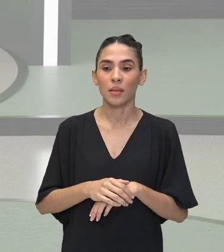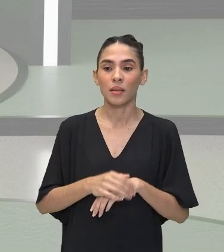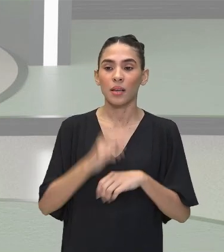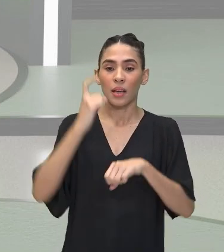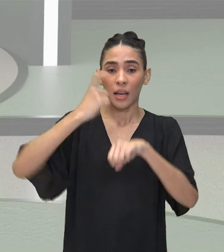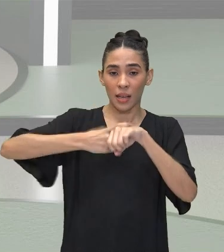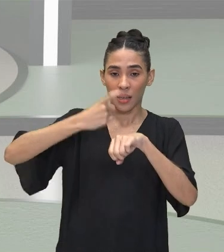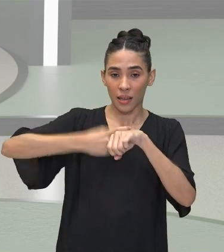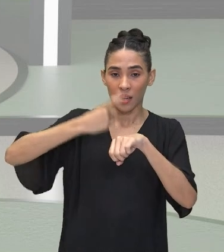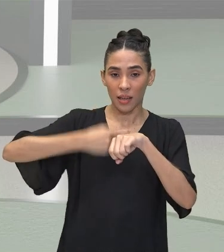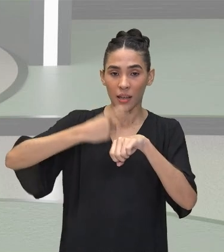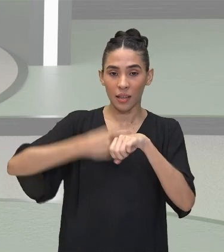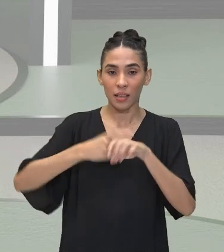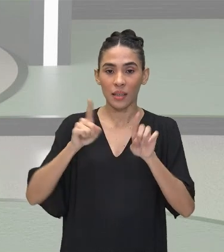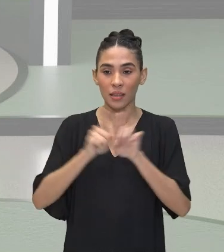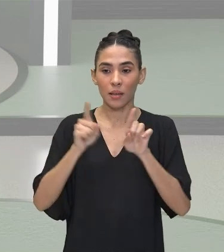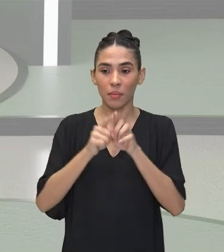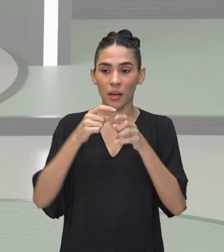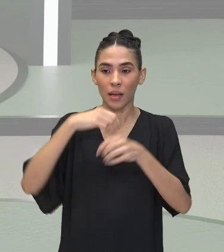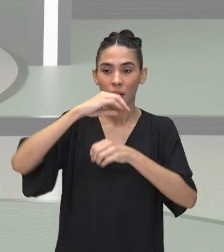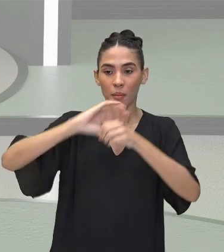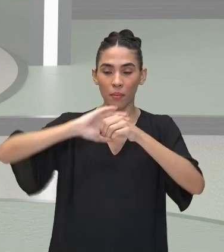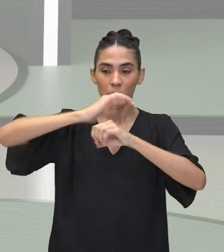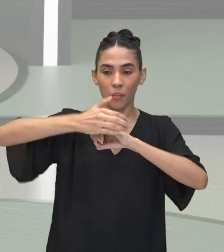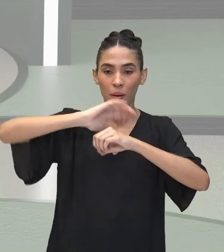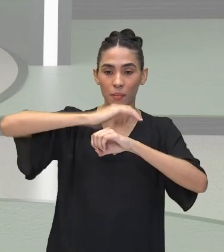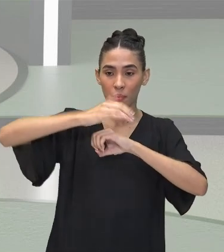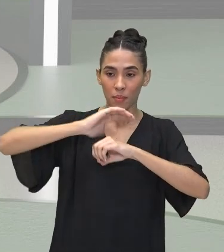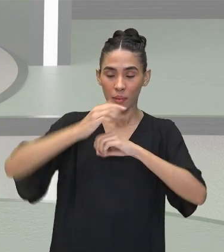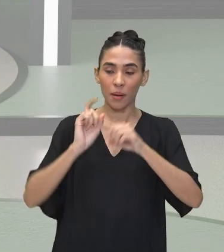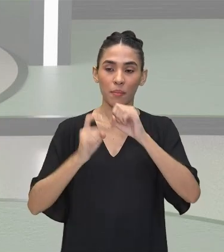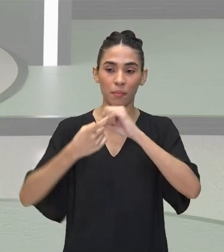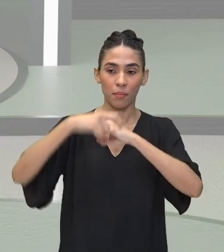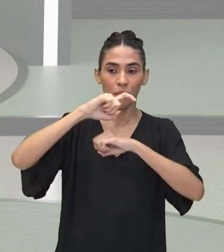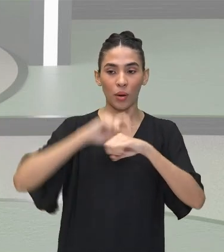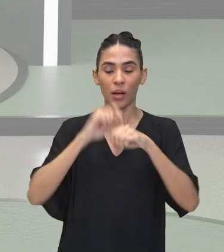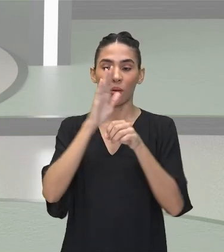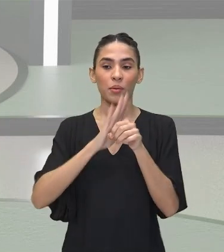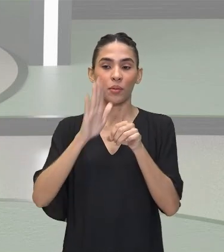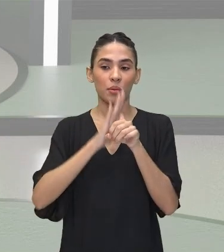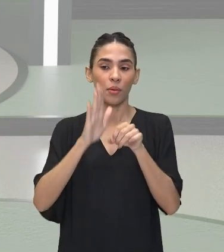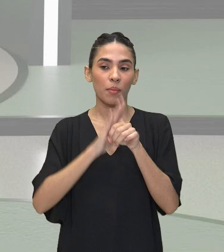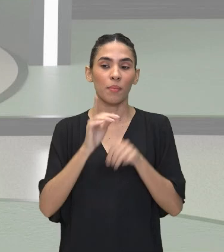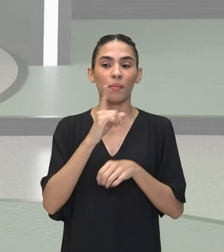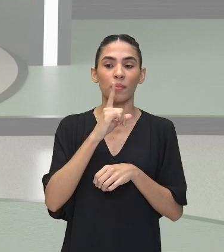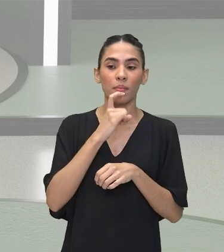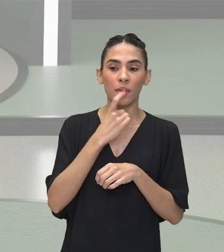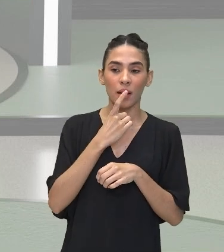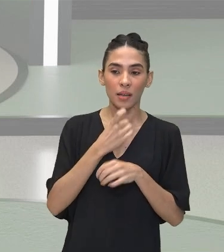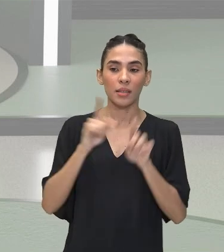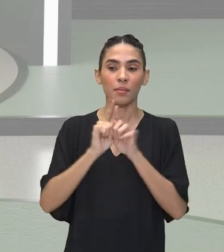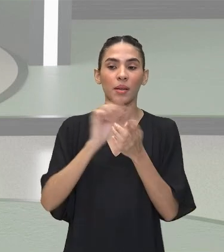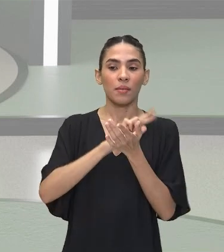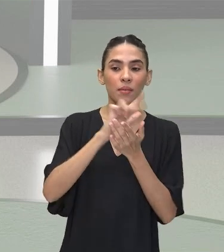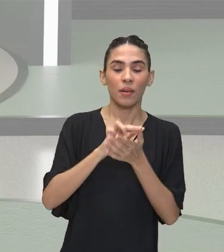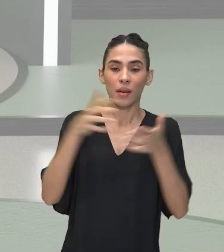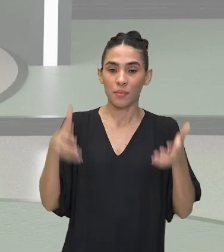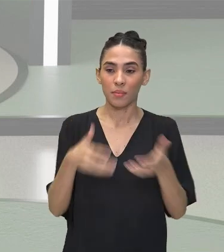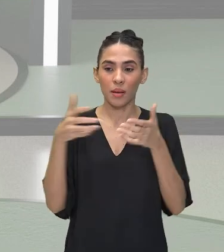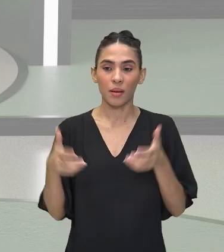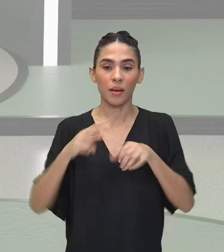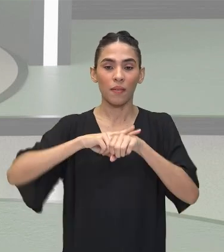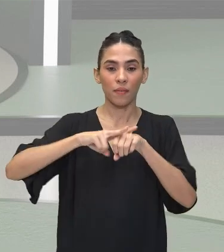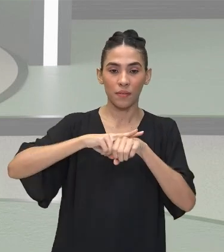Brasil, a couve de Bruxelas, morango, tomate, repolho e o espinafre cozido. Essa daqui é a